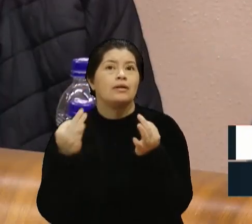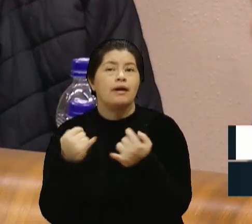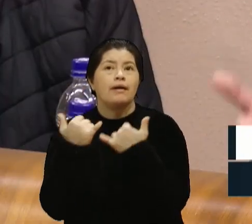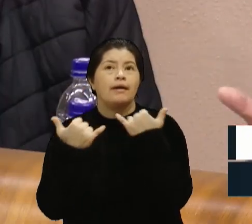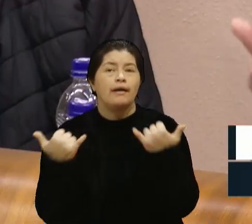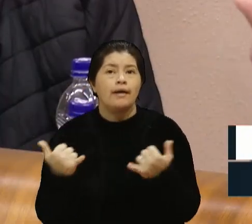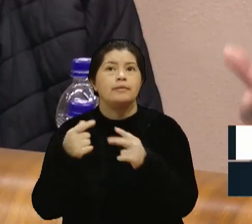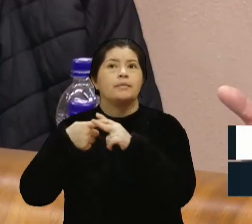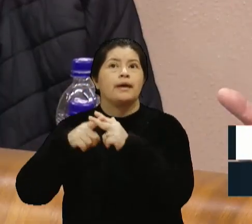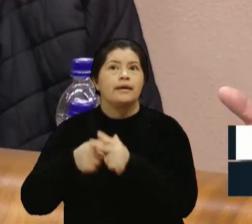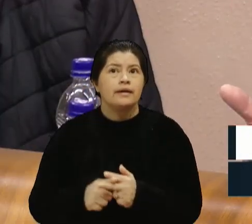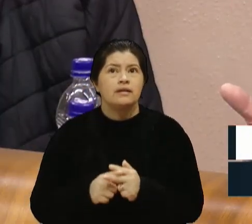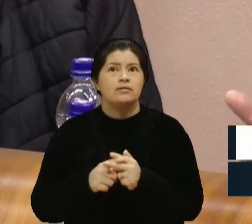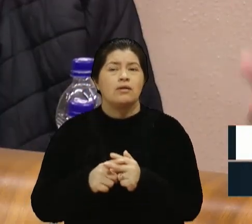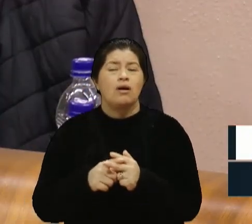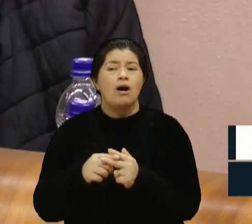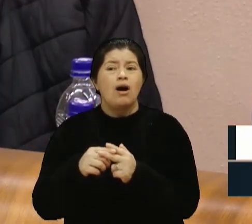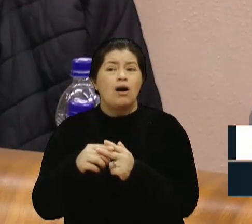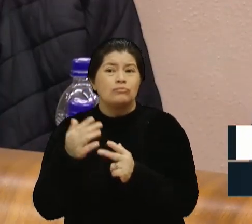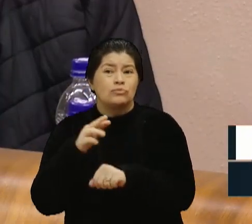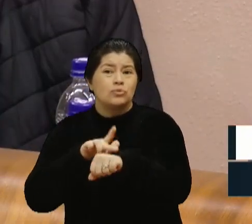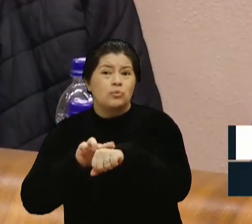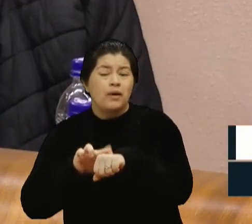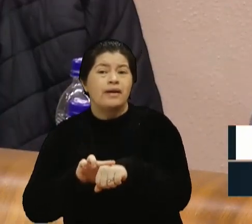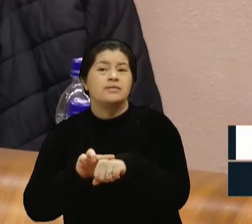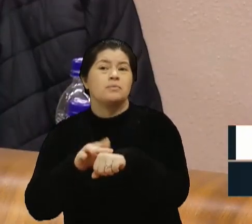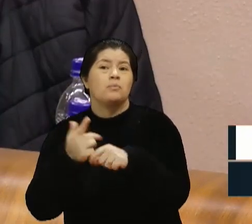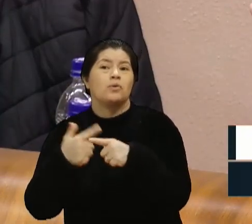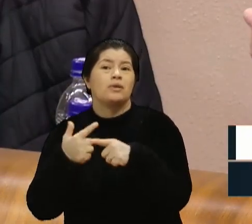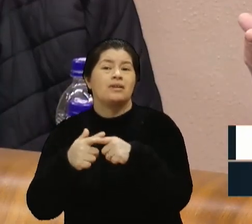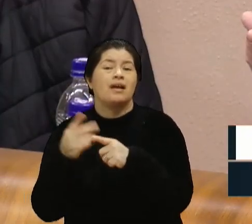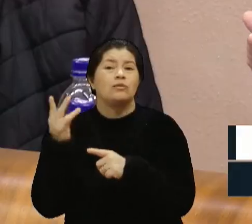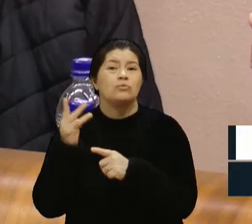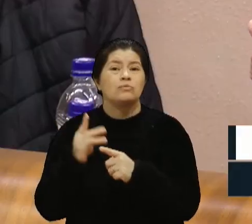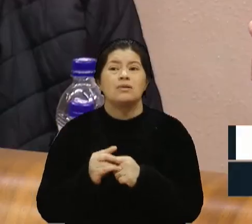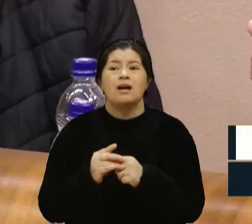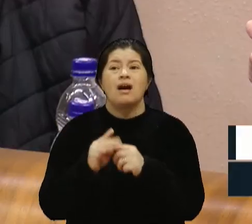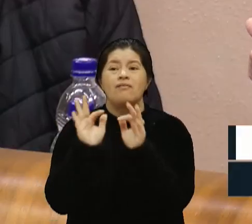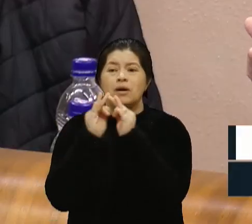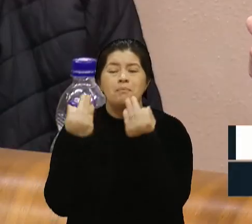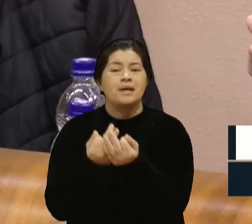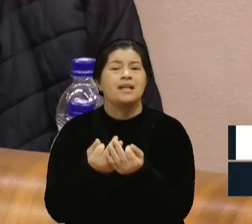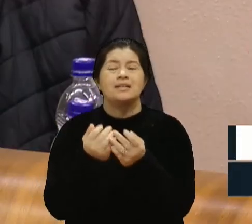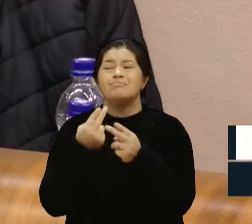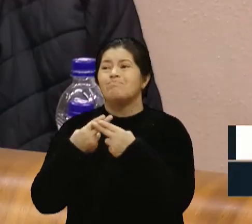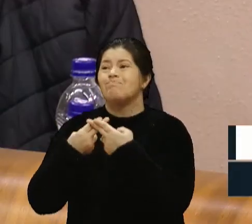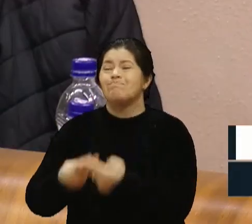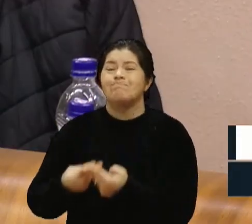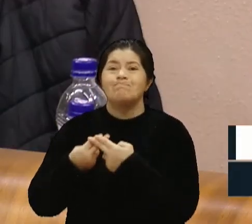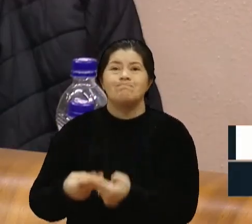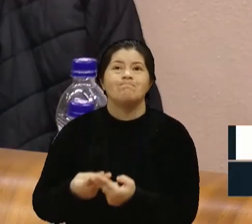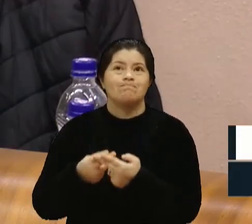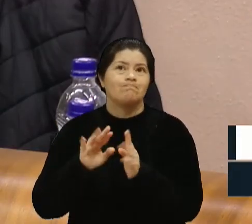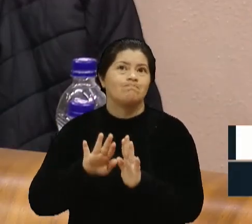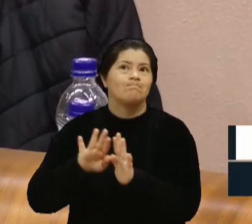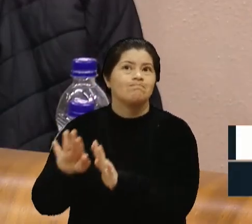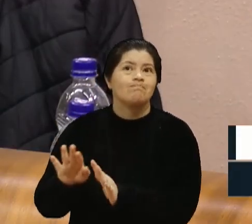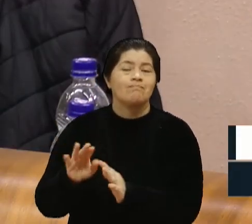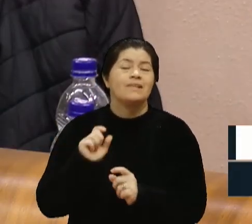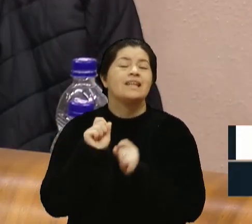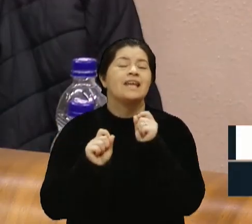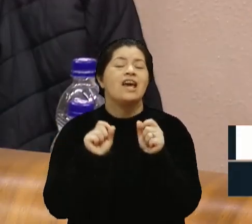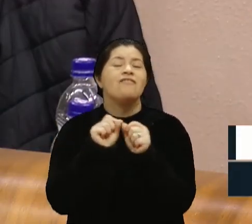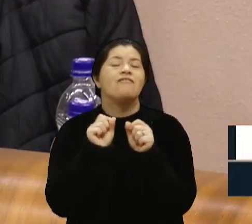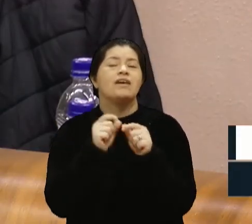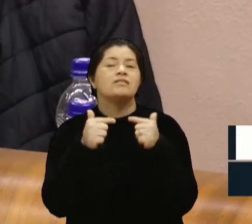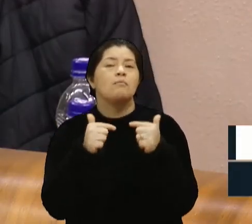porque estão doentes pela drogadição e a família adoeceu e não suportou mais essas pessoas. Então, e quem faz esse